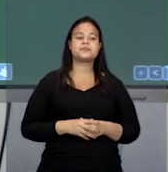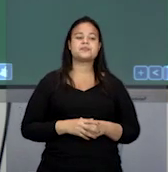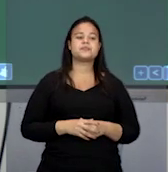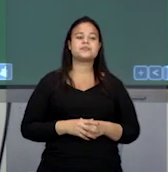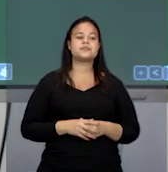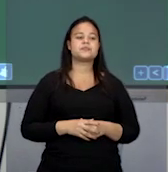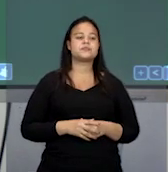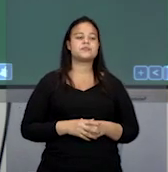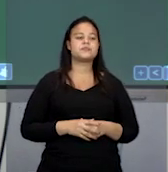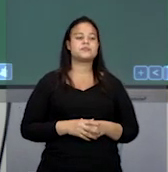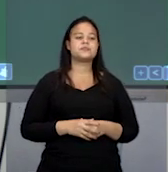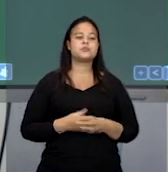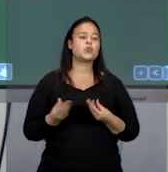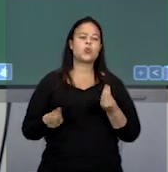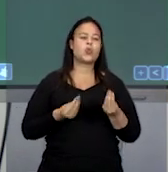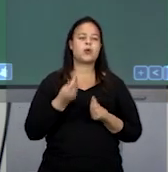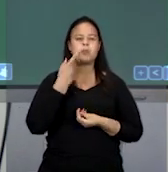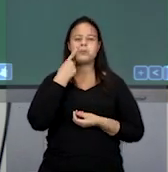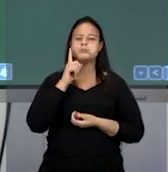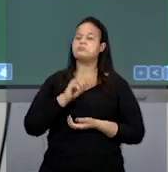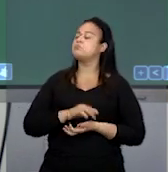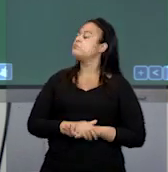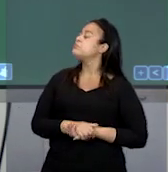Então, ó, como que vai ficar?